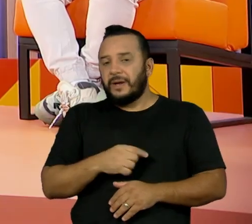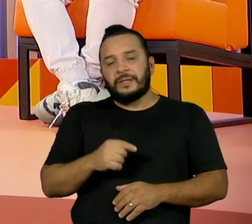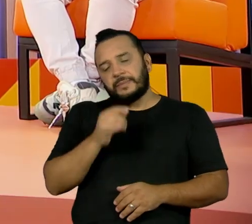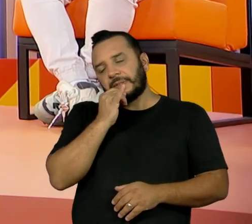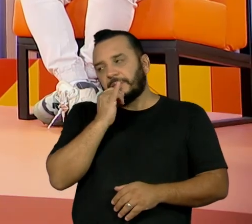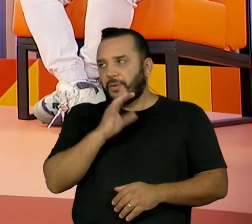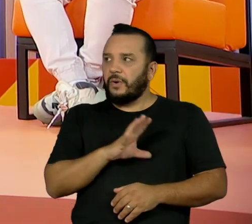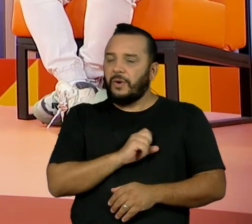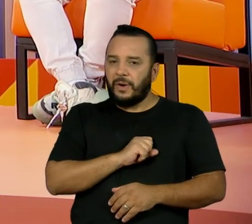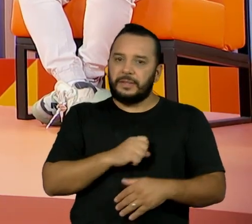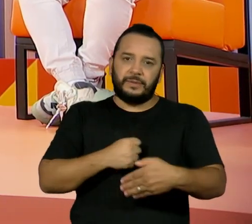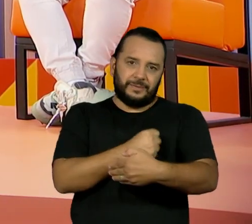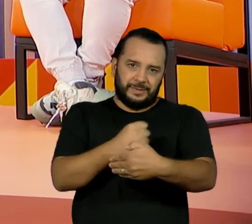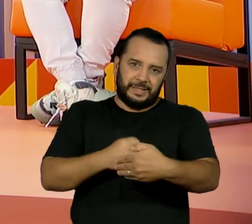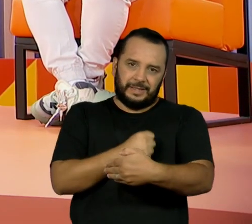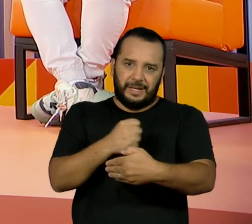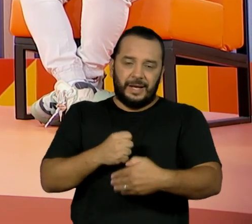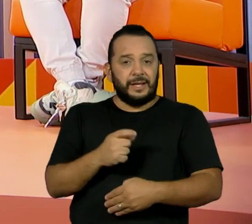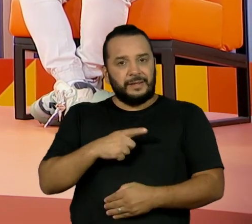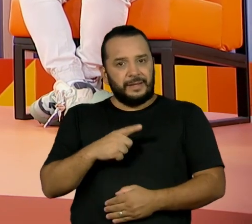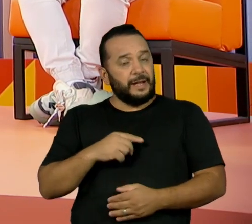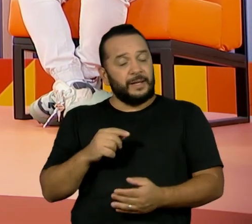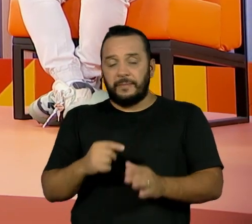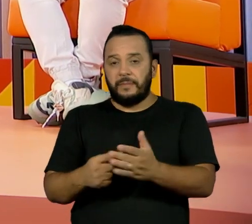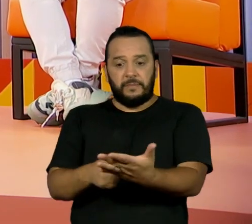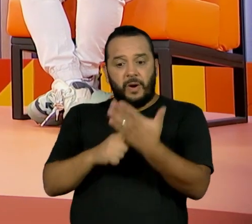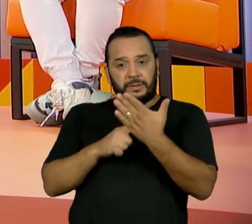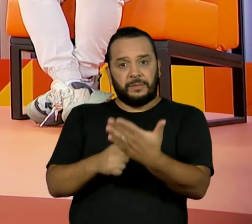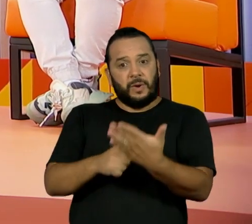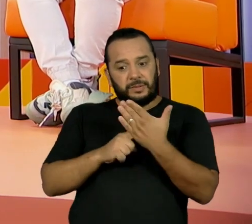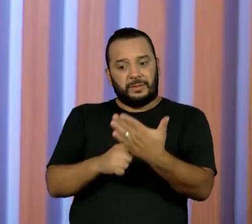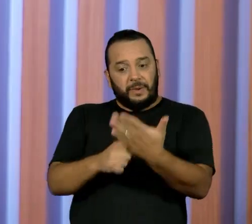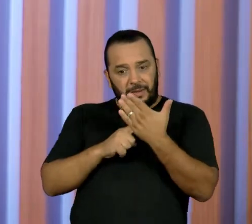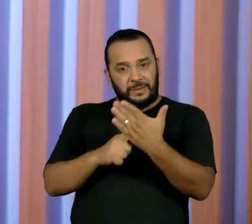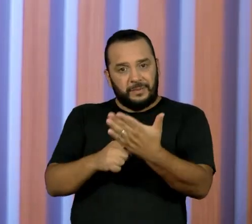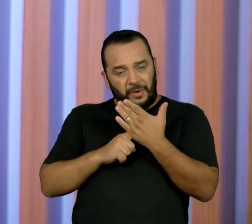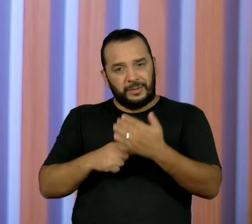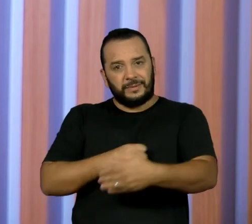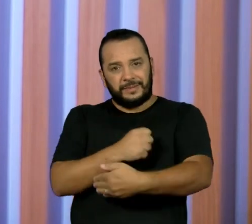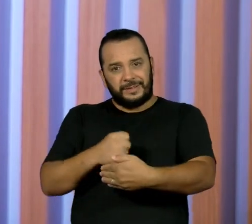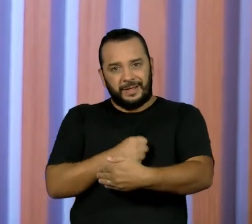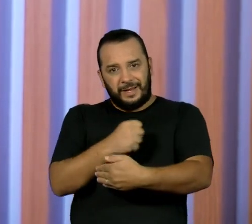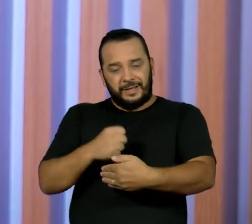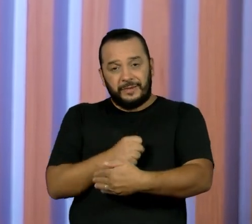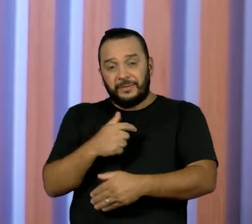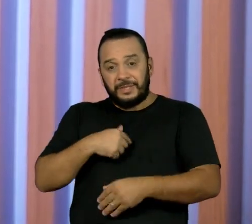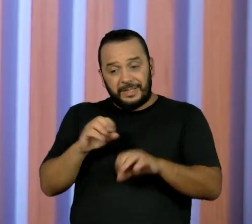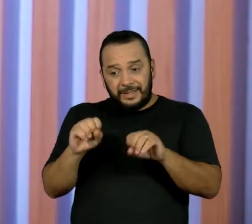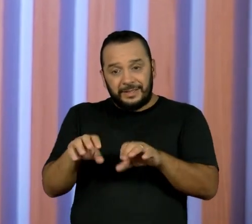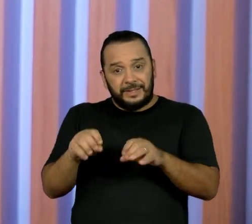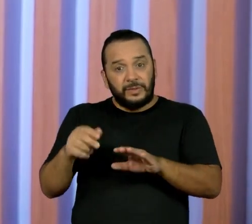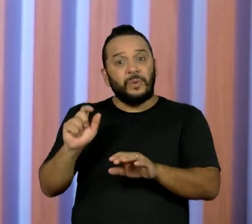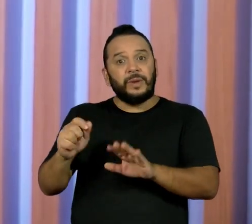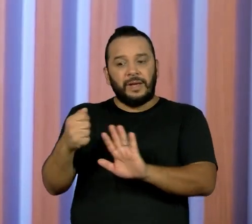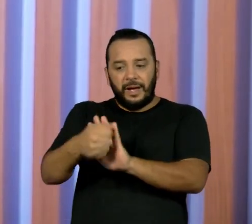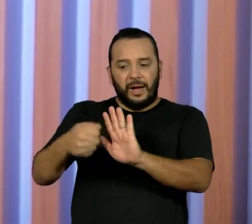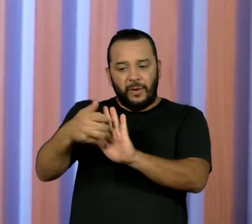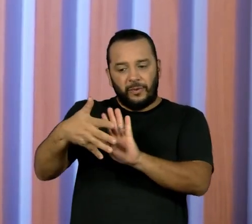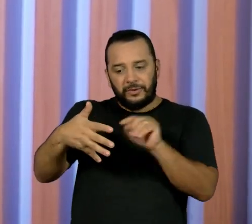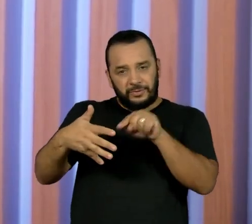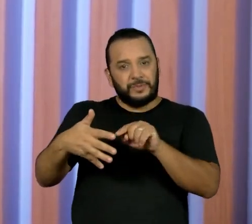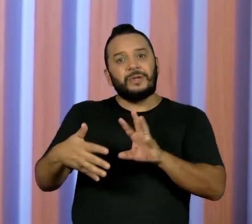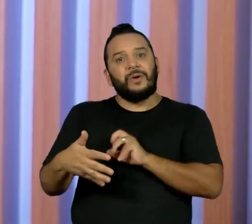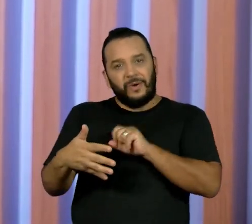culinária, por exemplo, e você é impactado por um vídeo de culinária, e você engaja nesse vídeo, você vai ensinar o algoritmo que você gosta disso, e você